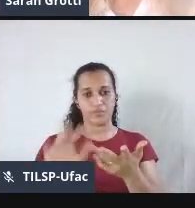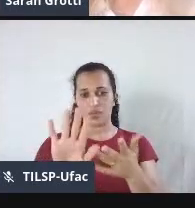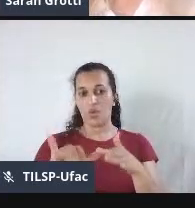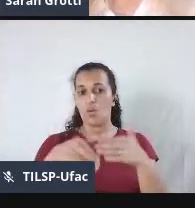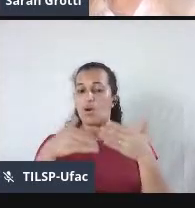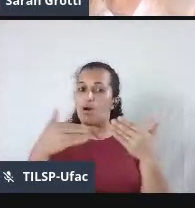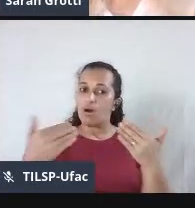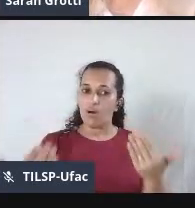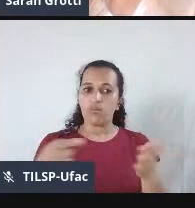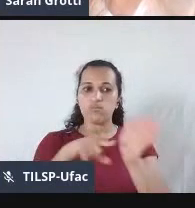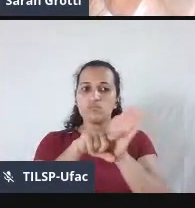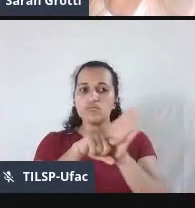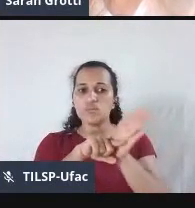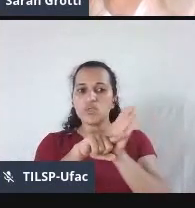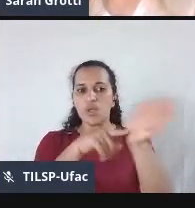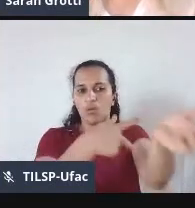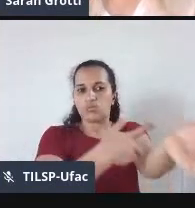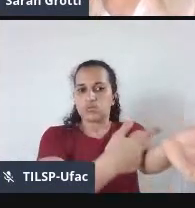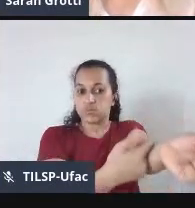né, para ver